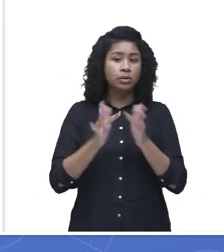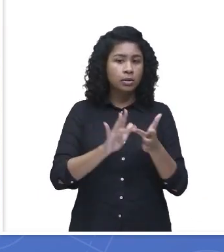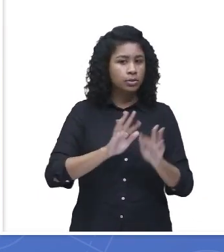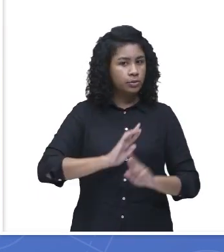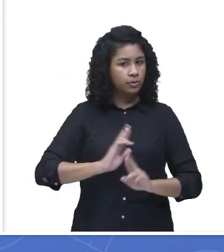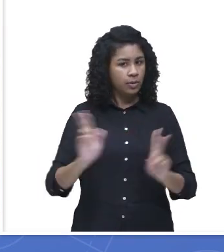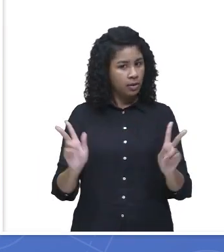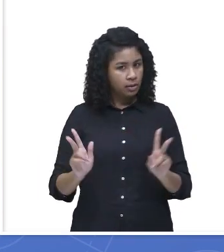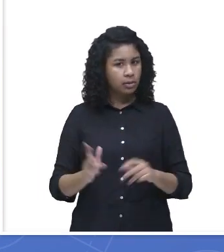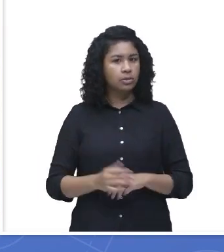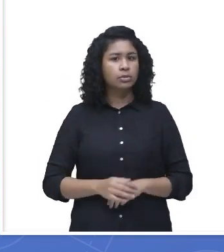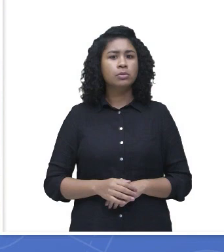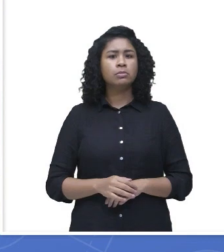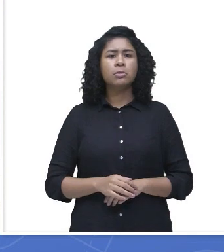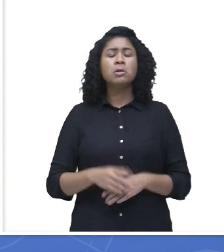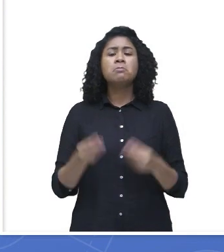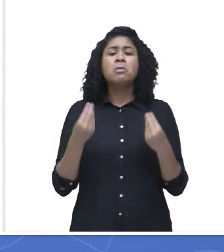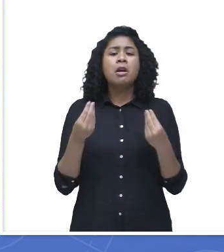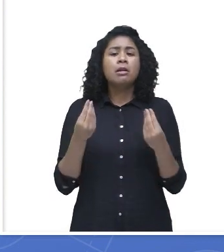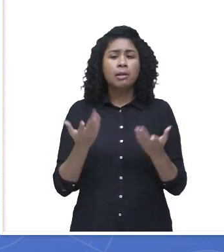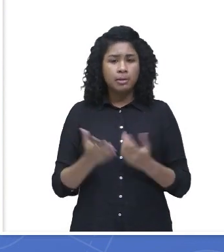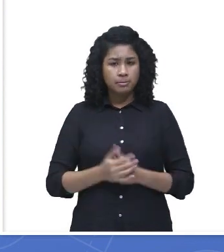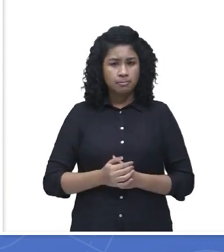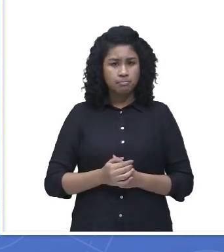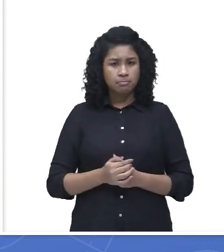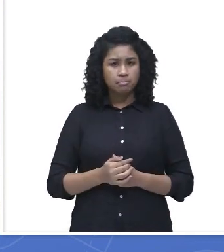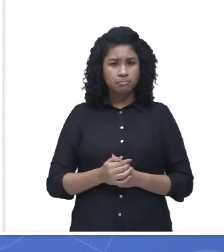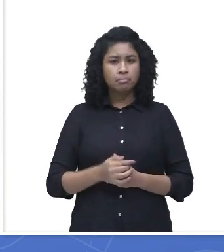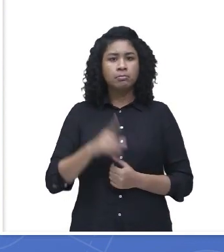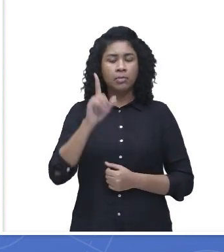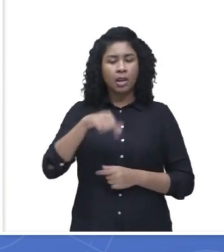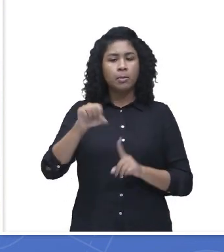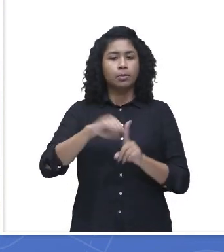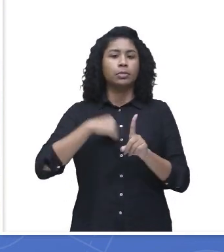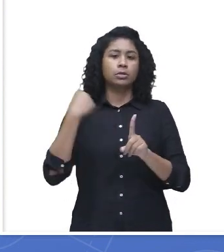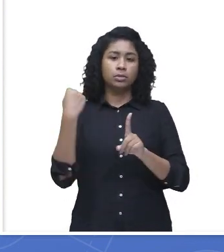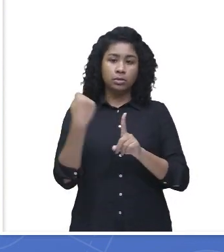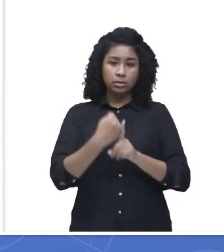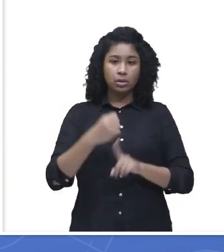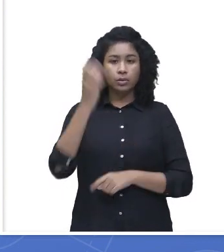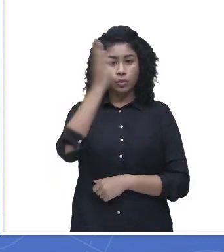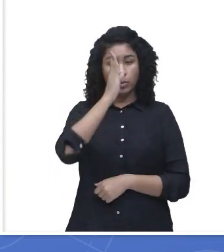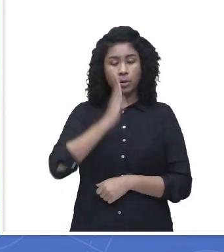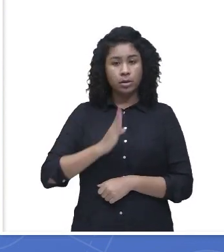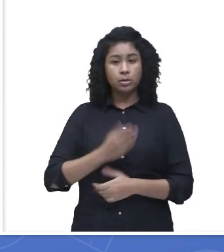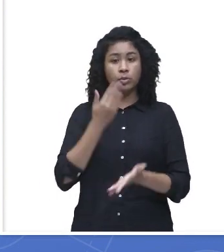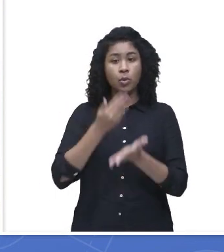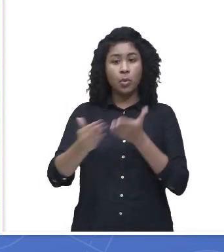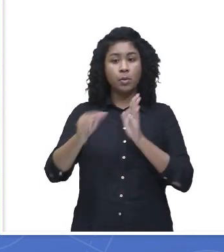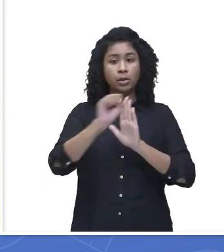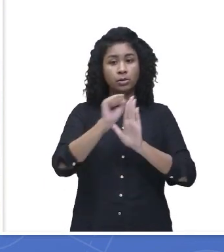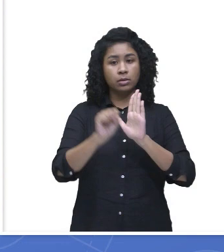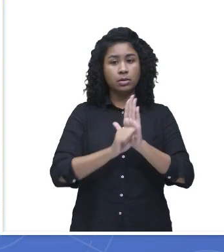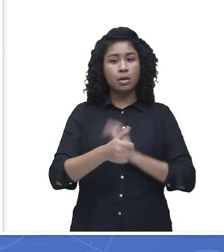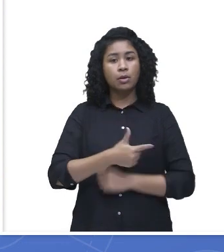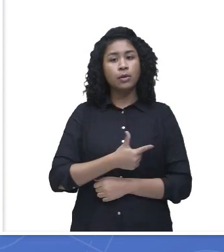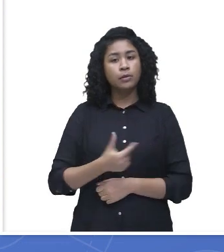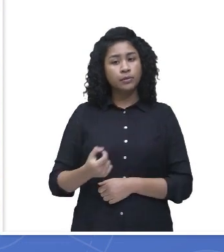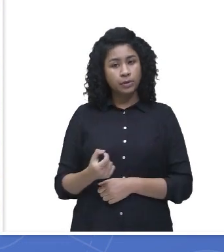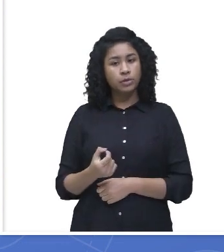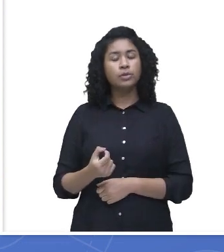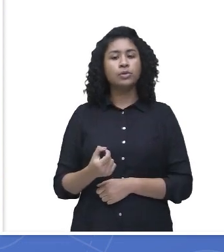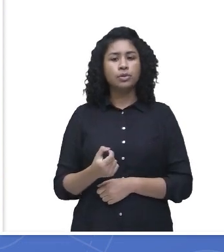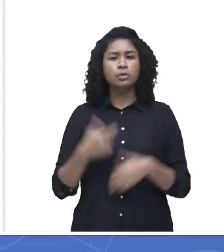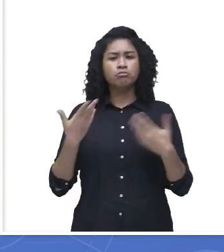ele escreveu os seus poemas nessa época? Ó, para a sociedade brasileira do início do século XX. E quando a